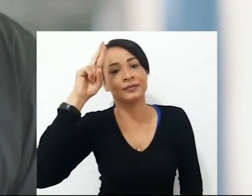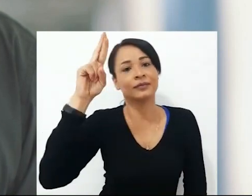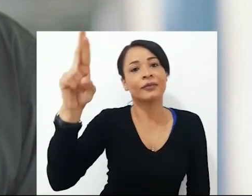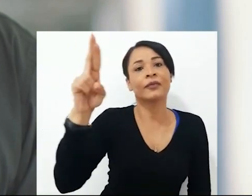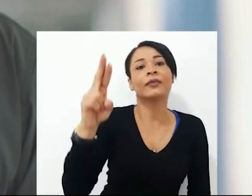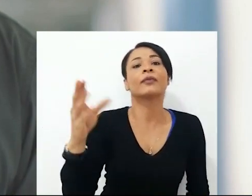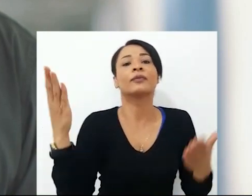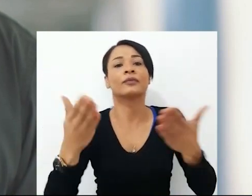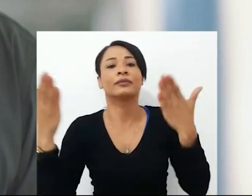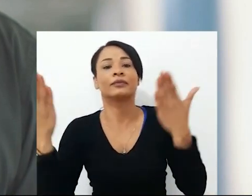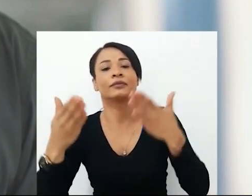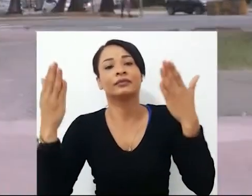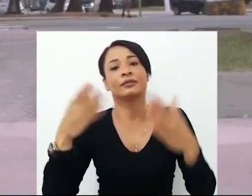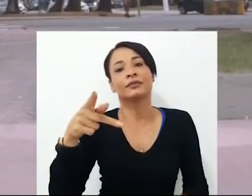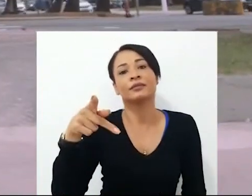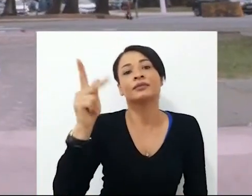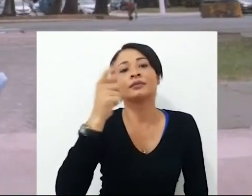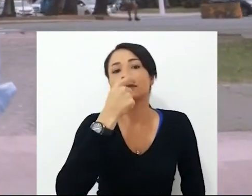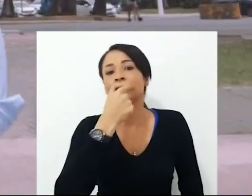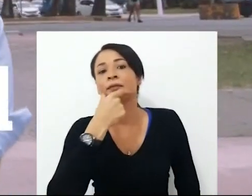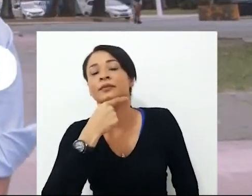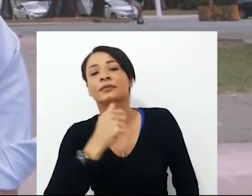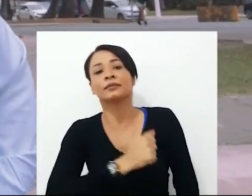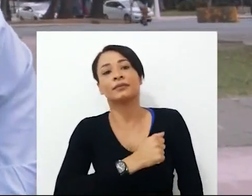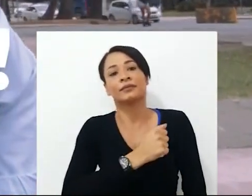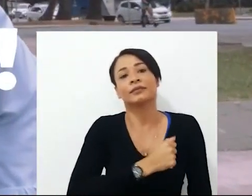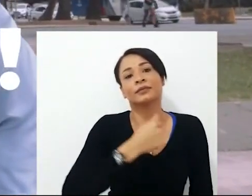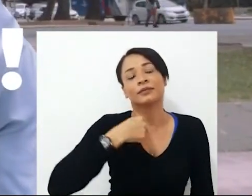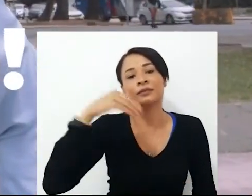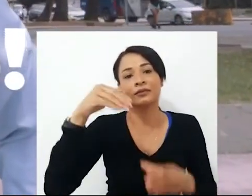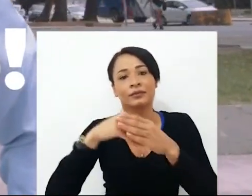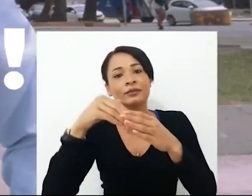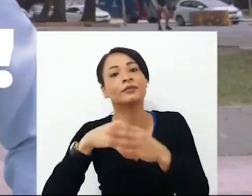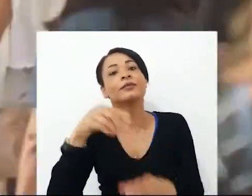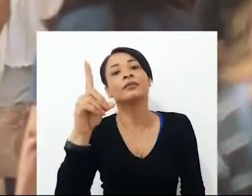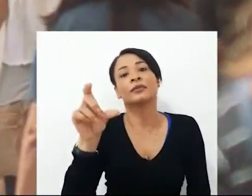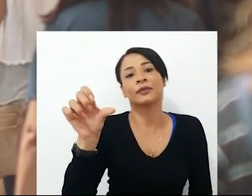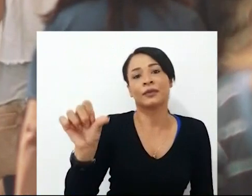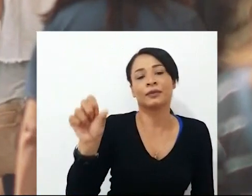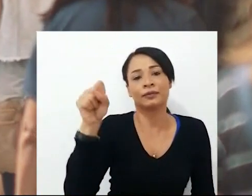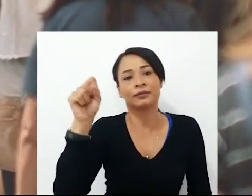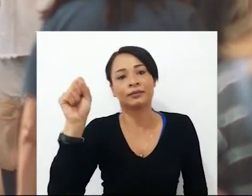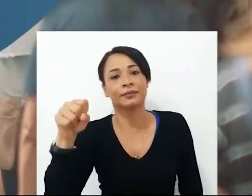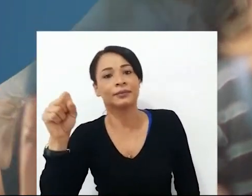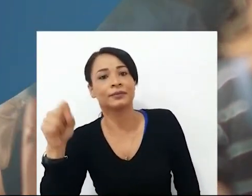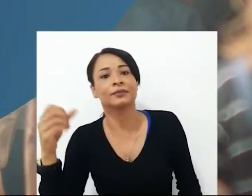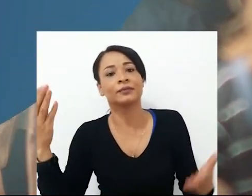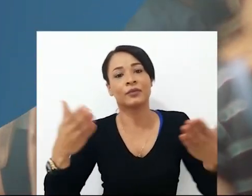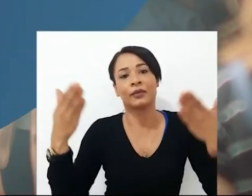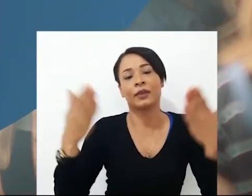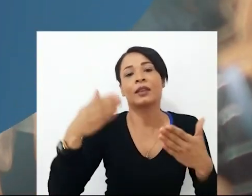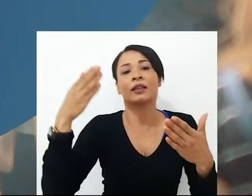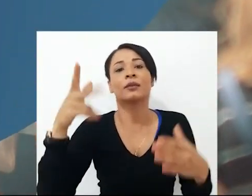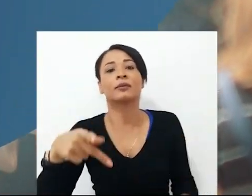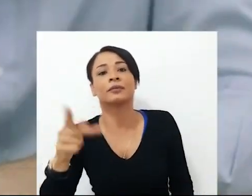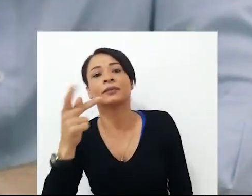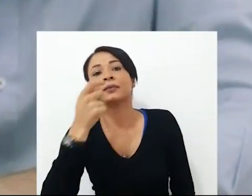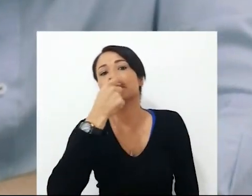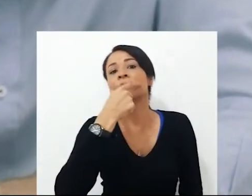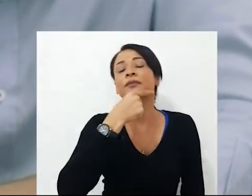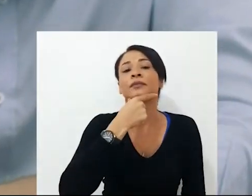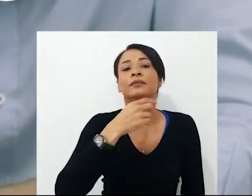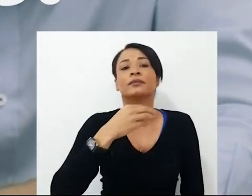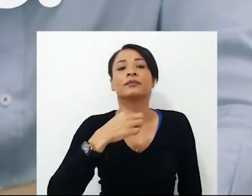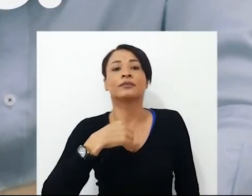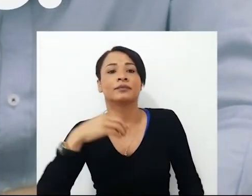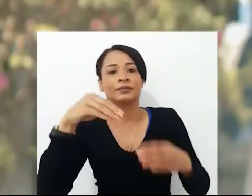voto 19, sim, senhor. Agora é Caio Amado. Eu voto 19, sim, senhor.